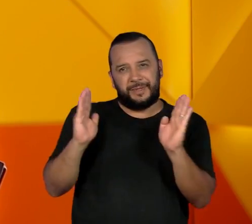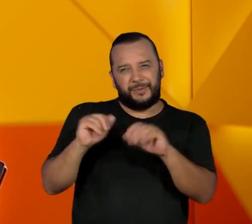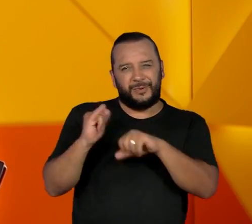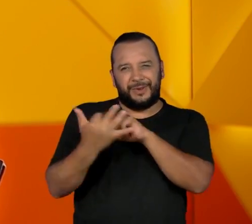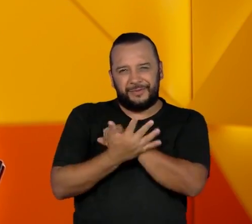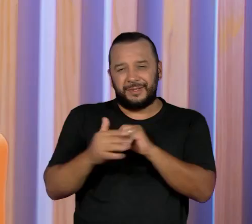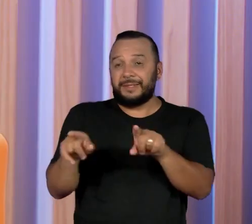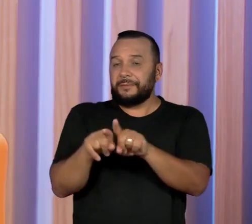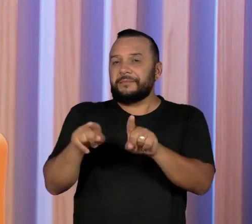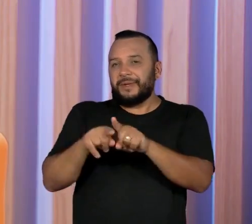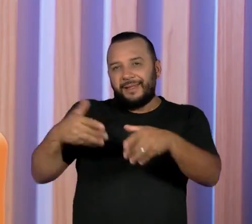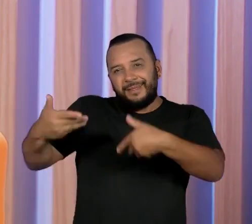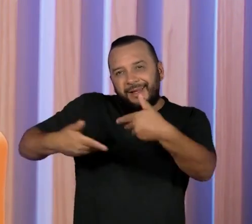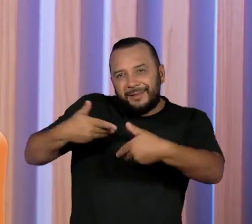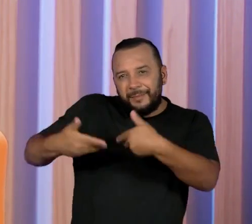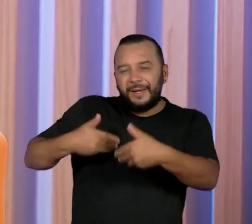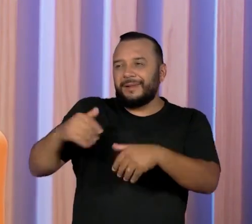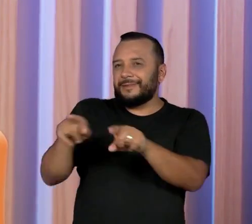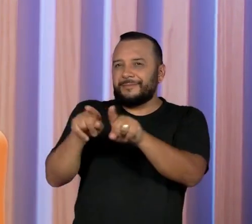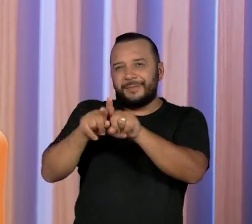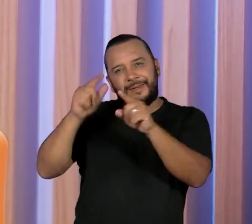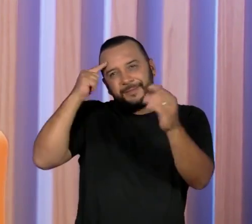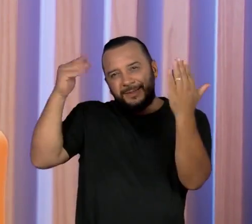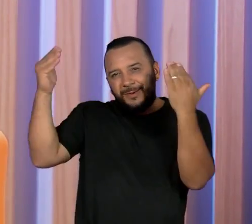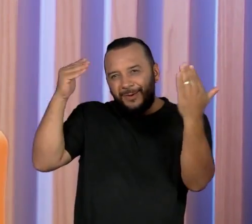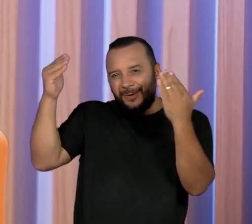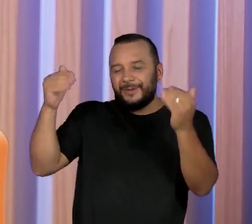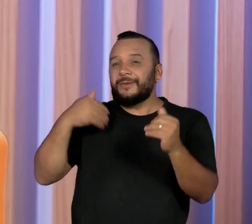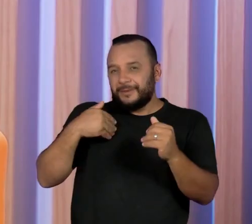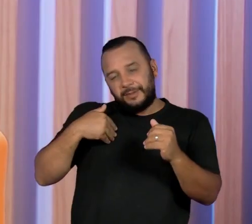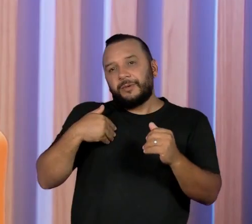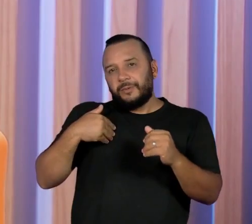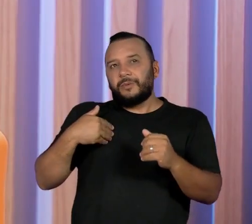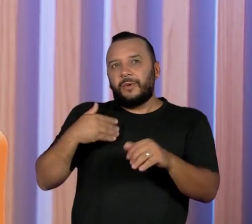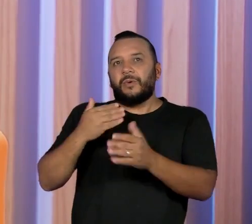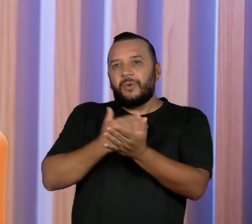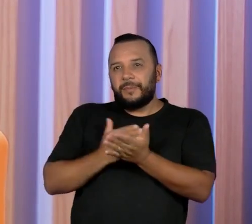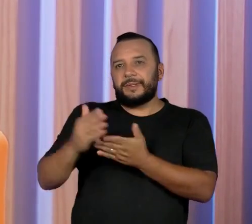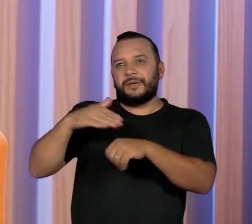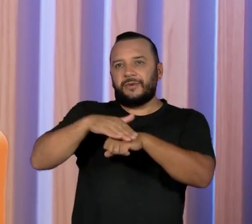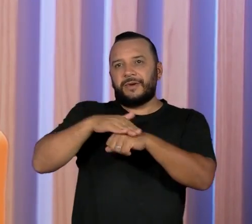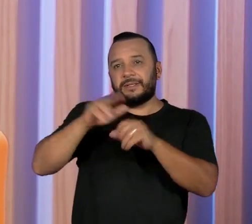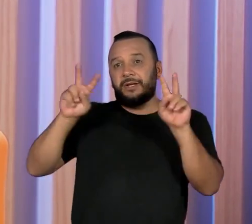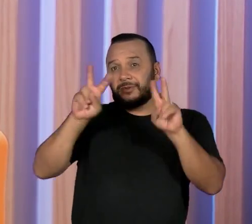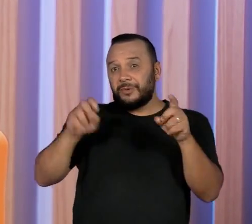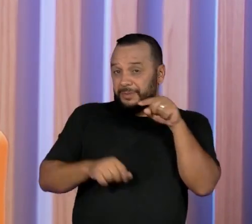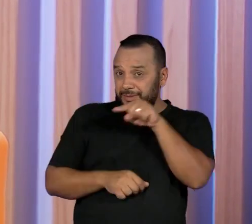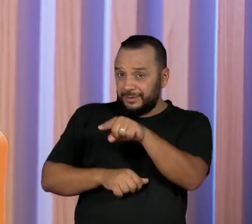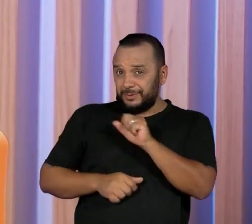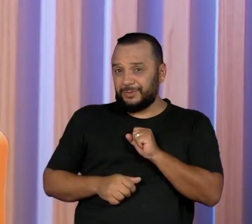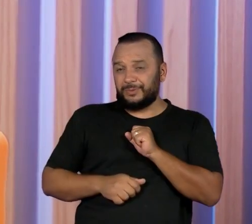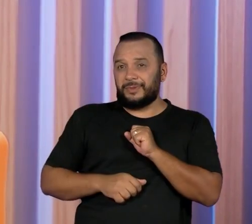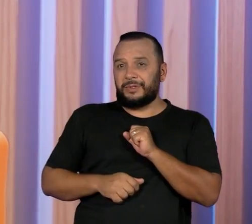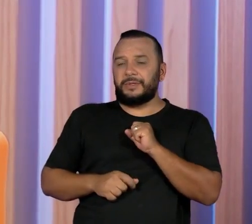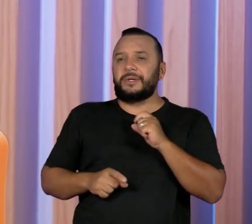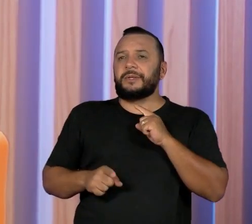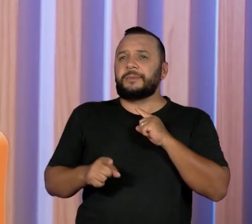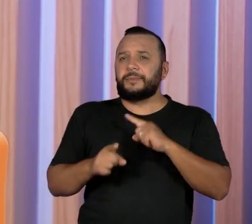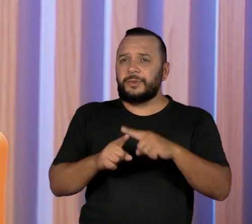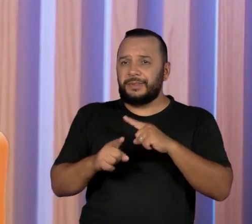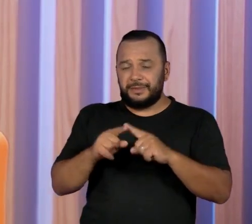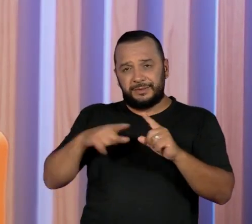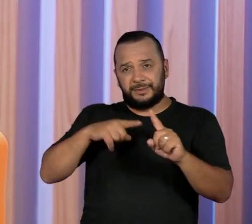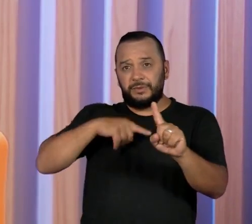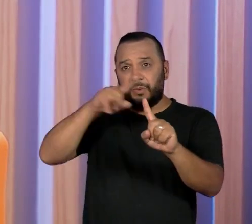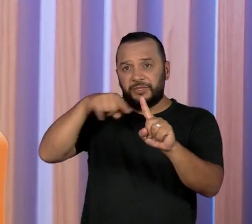Muita terapia, mas no começo da terapia a gente já começou a falar sobre isso. Porque eu sempre colocava